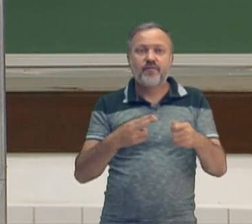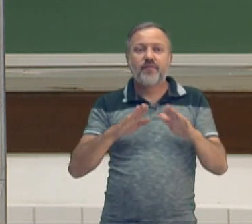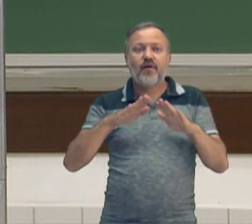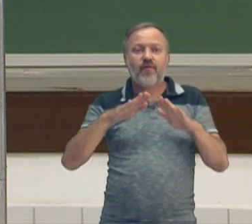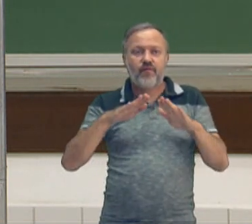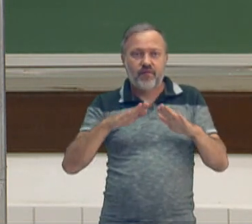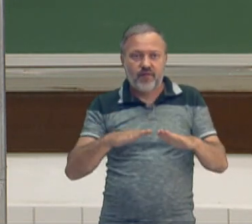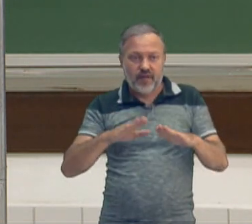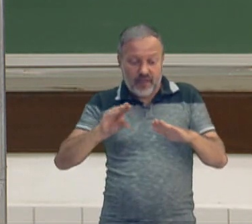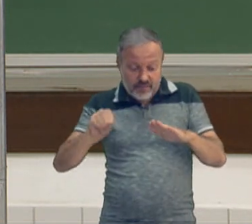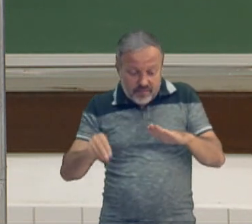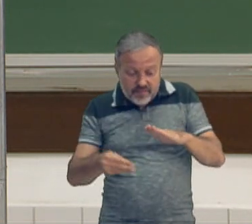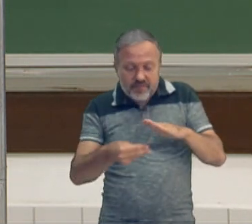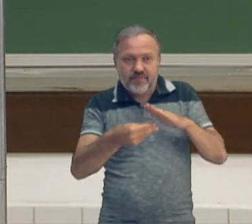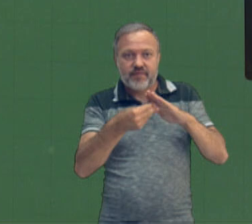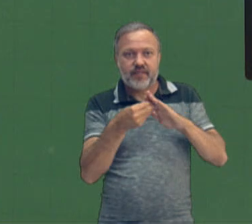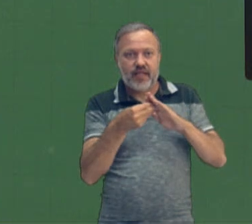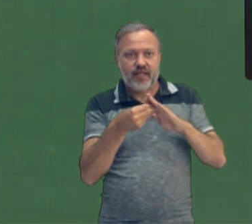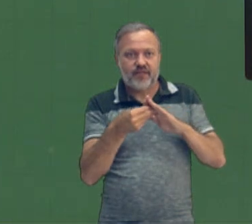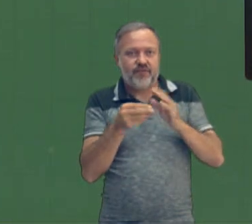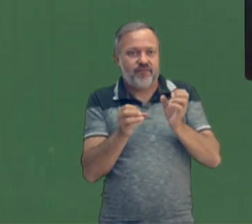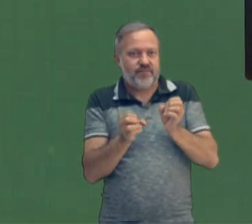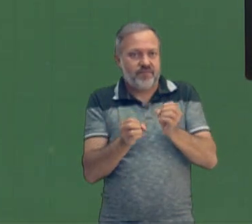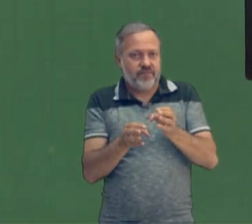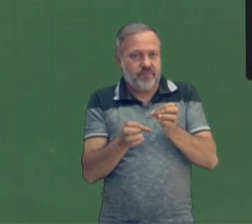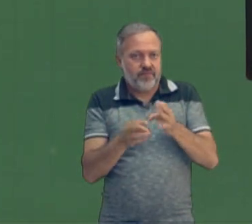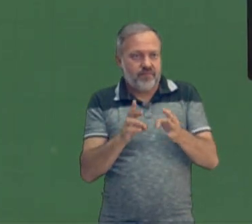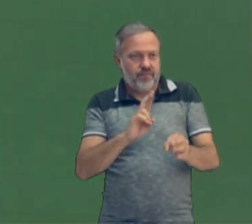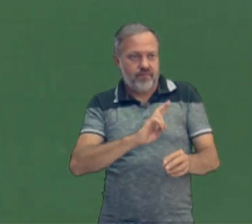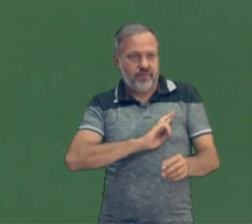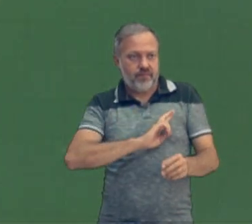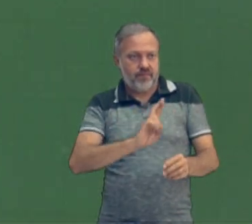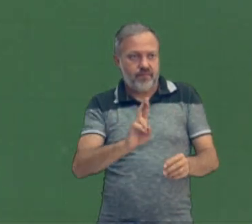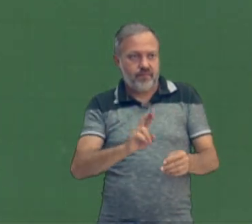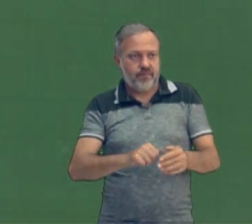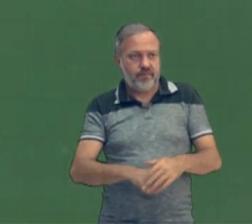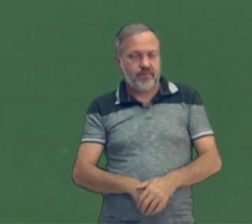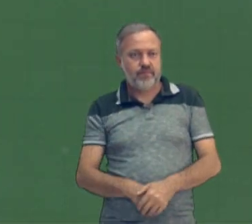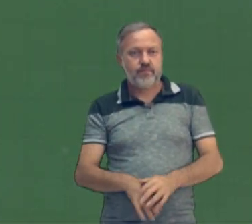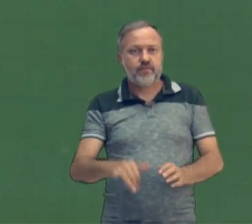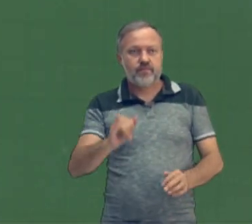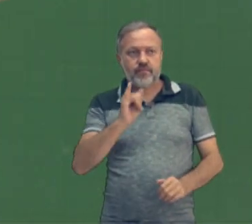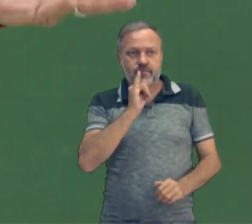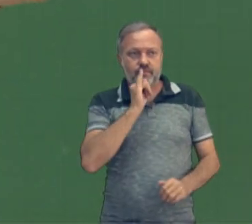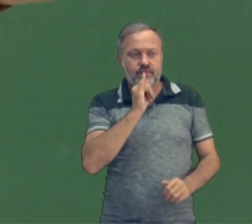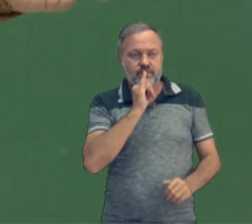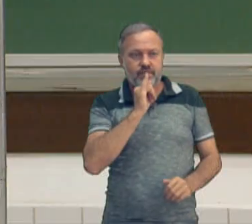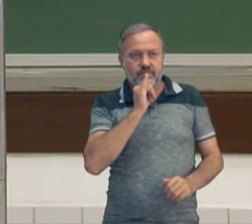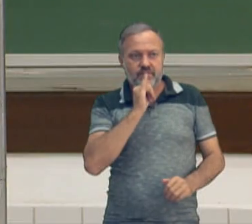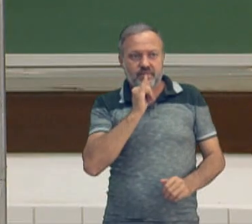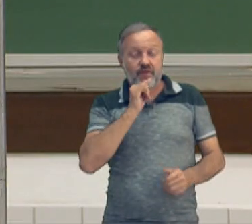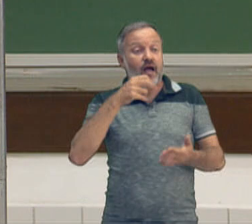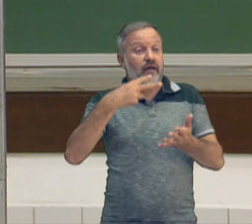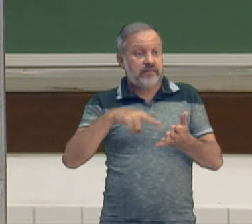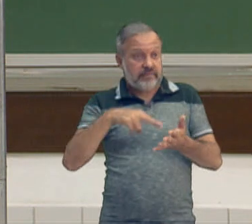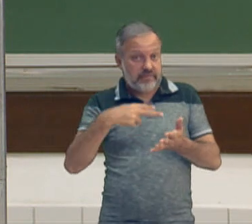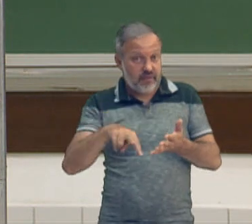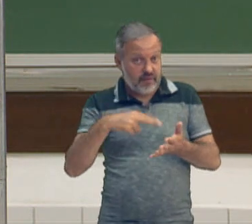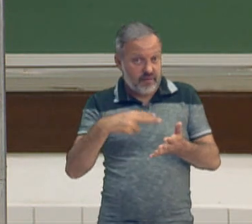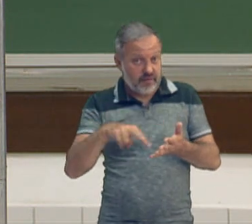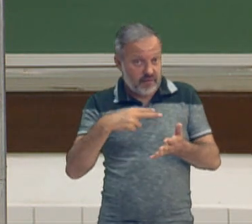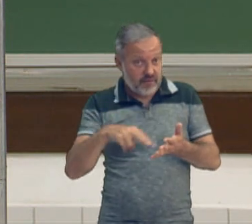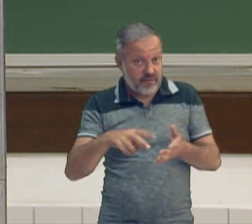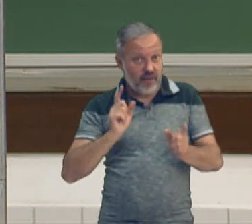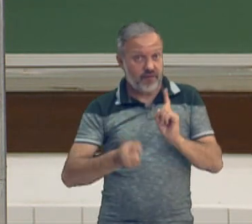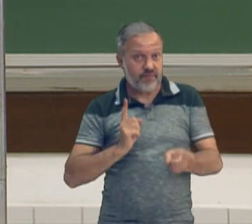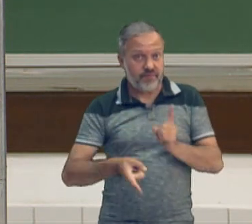presente dentro dos próprios ensinamentos religiosos. Por exemplo, A dança é fundamental no